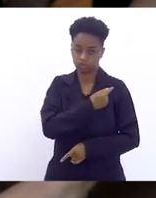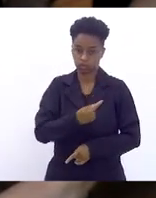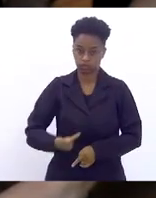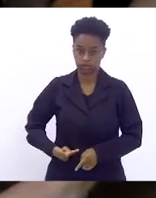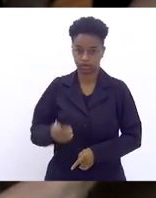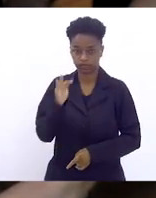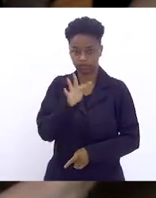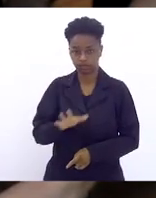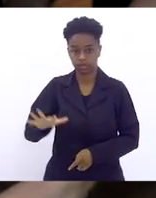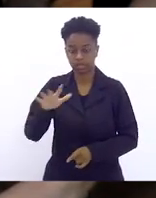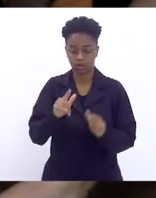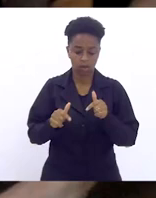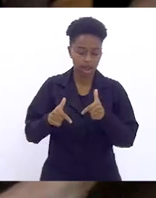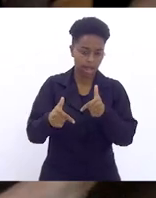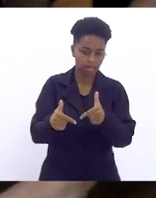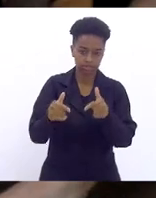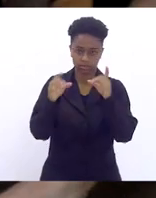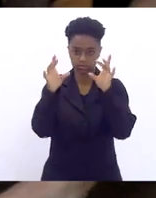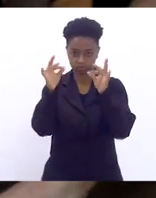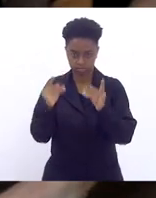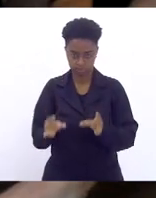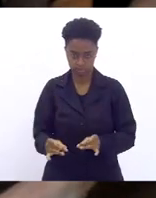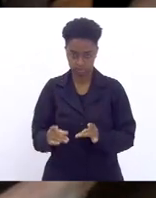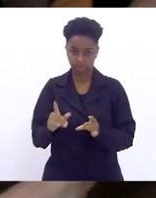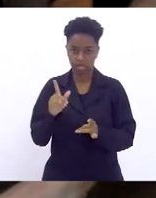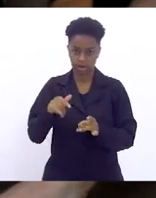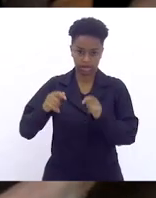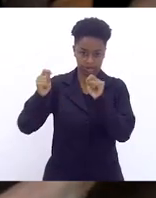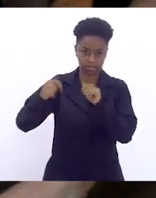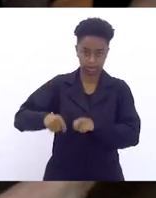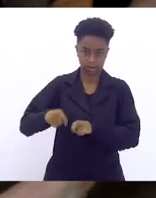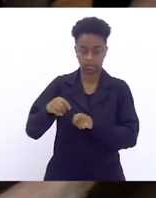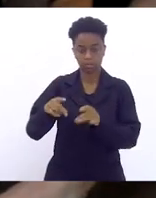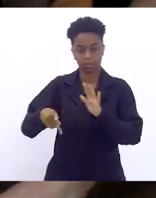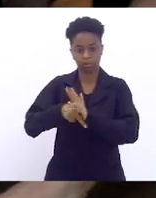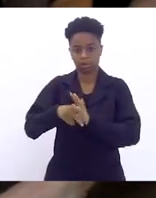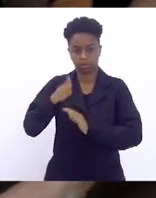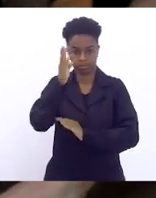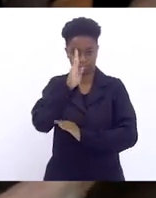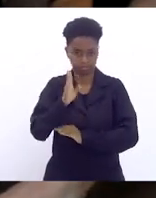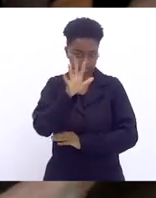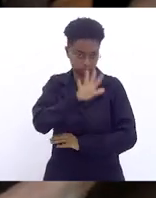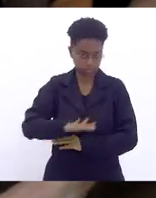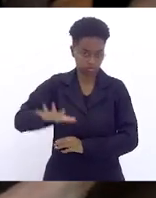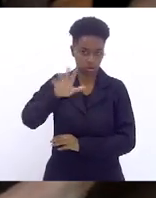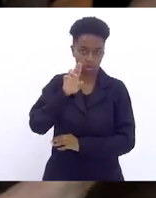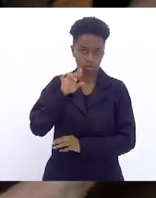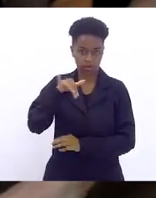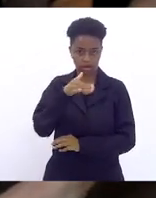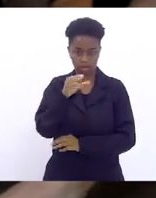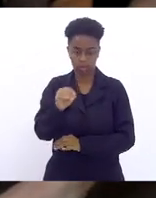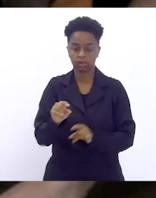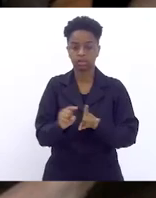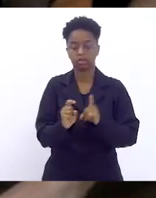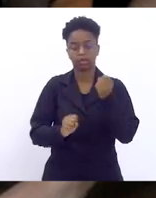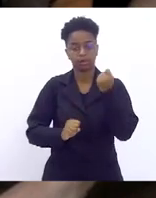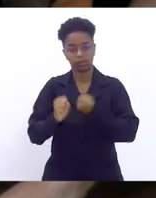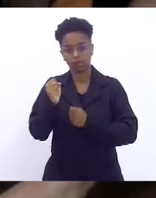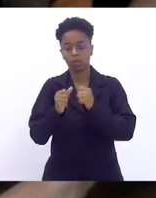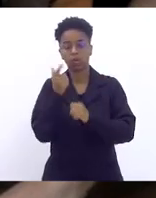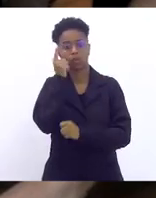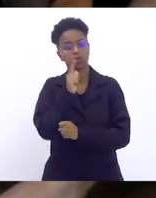é ações específicas né que são de competência da União para que essa indústria também ela Se